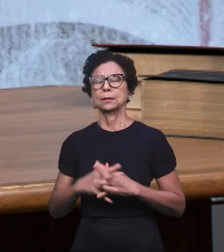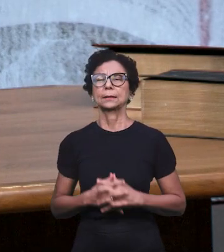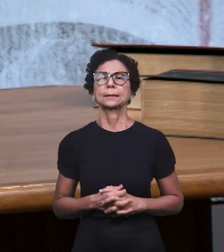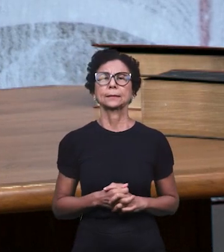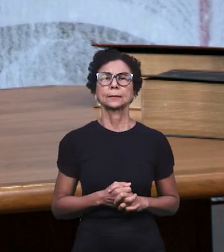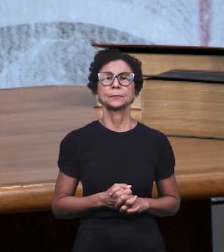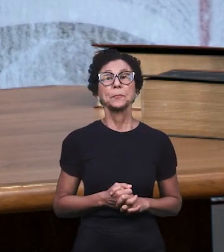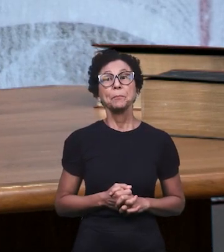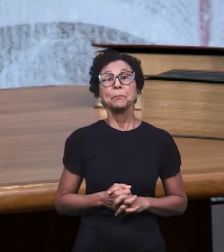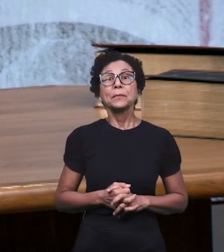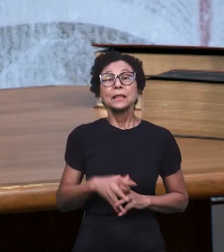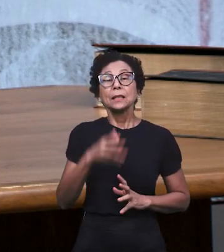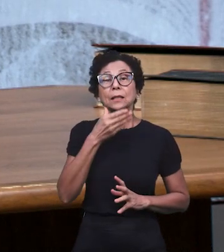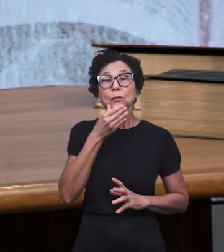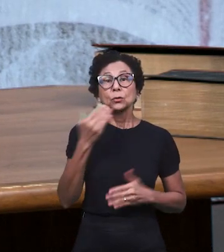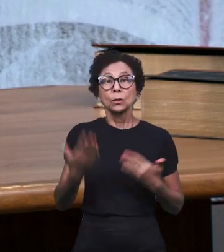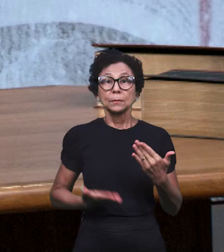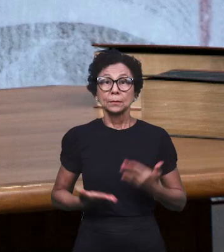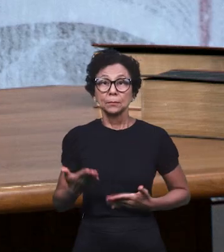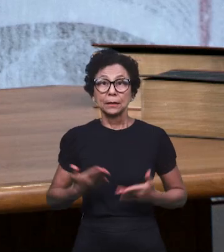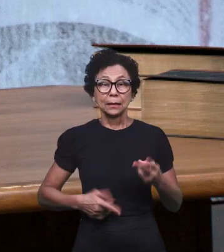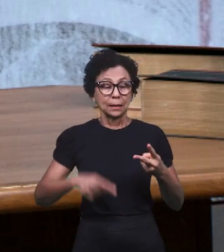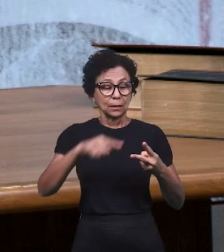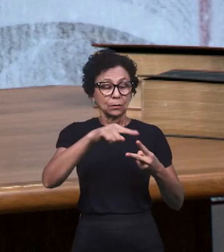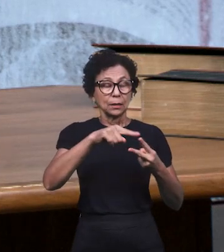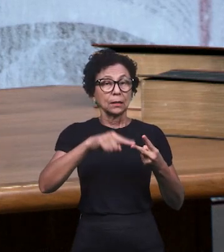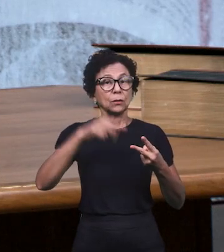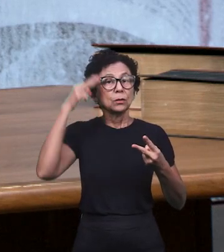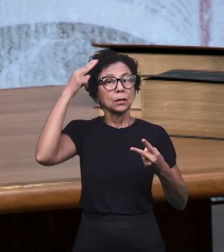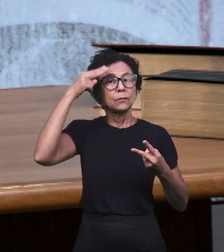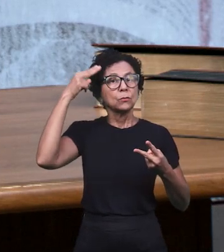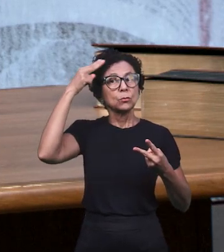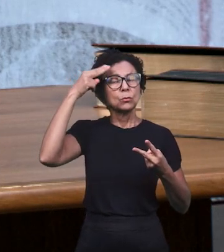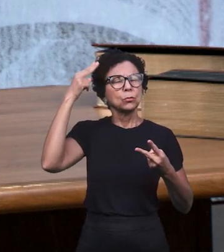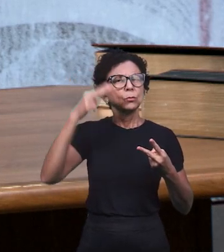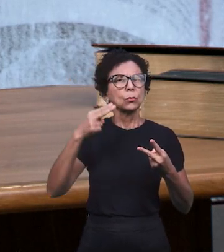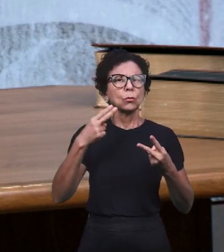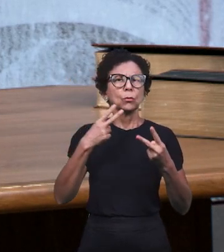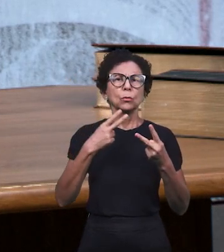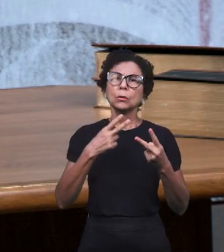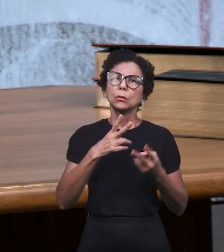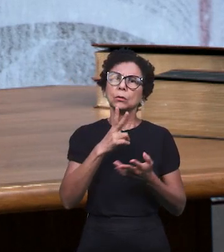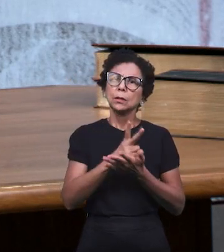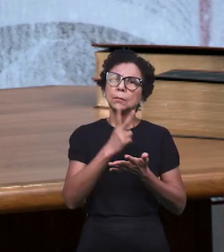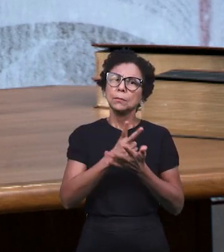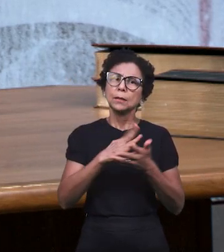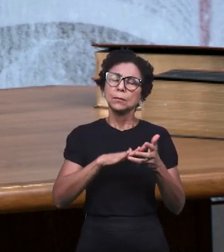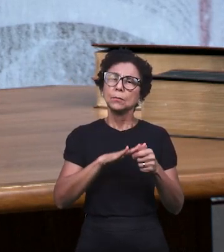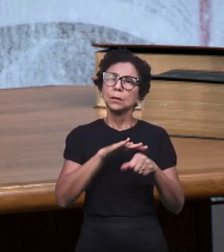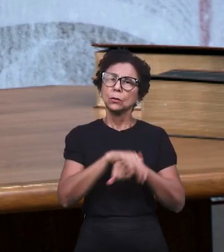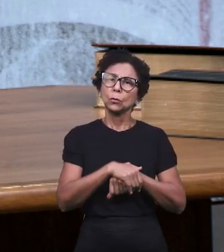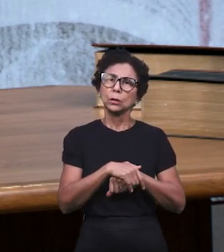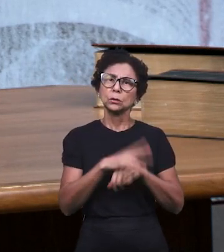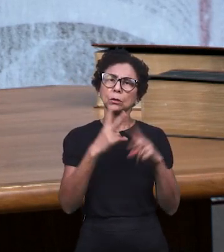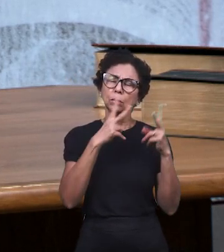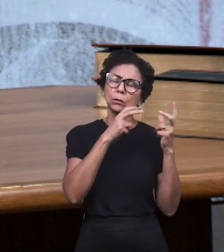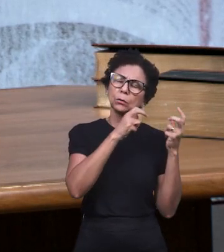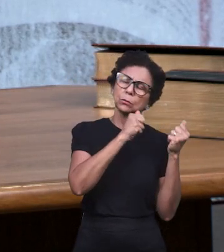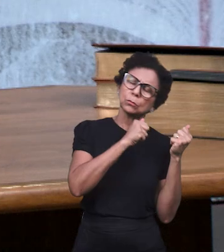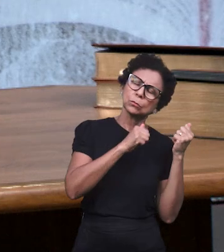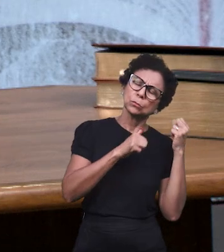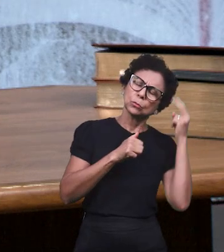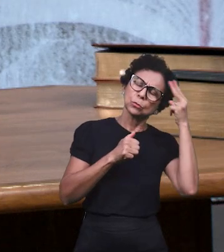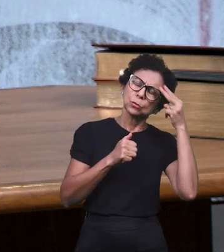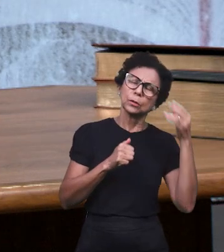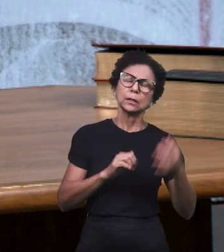sonho, cada um o seu sonho, na mesma noite, cada um conforme a interpretação do seu sonho, o